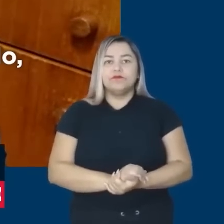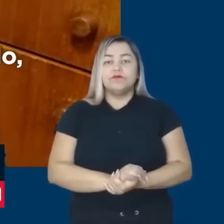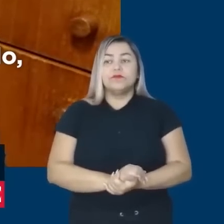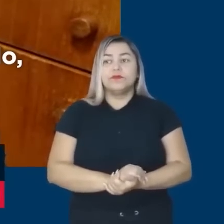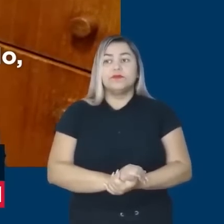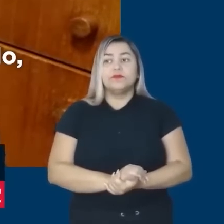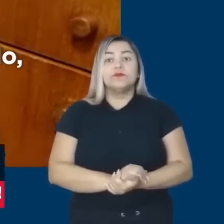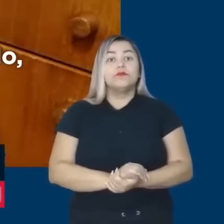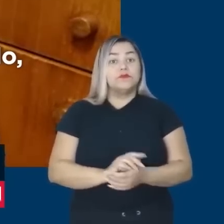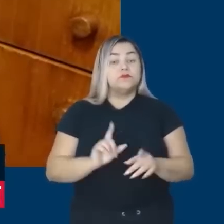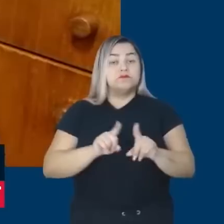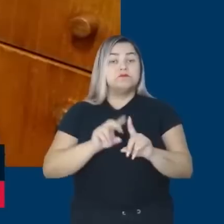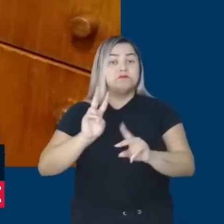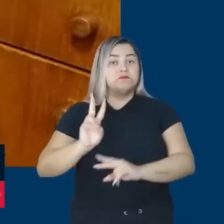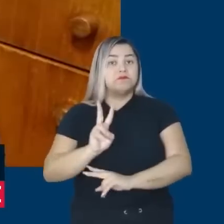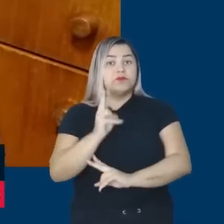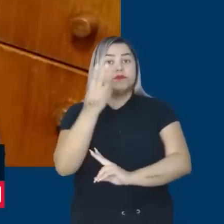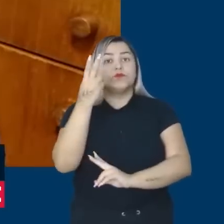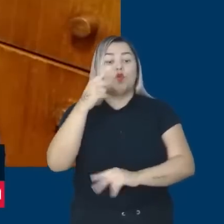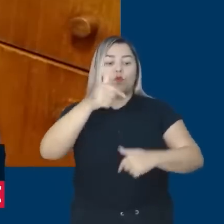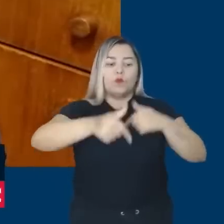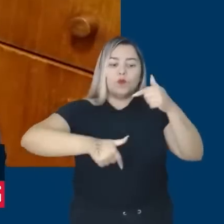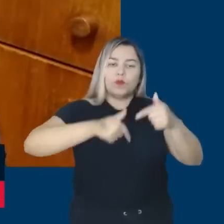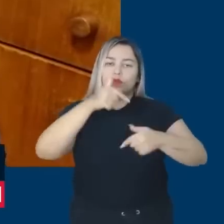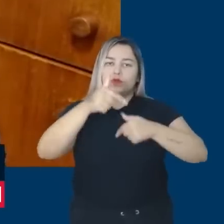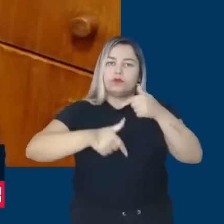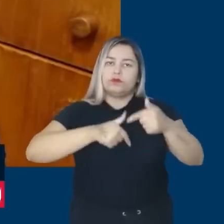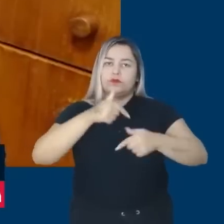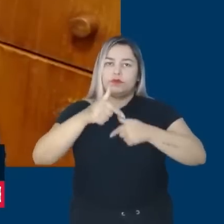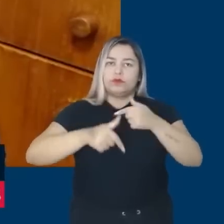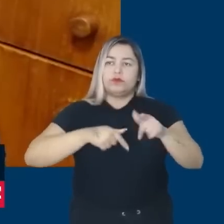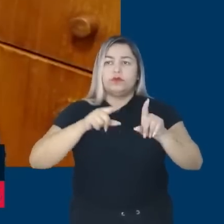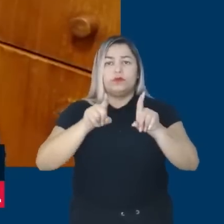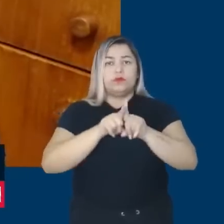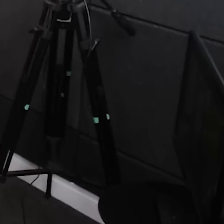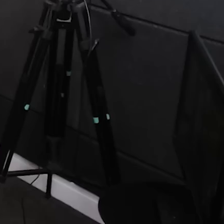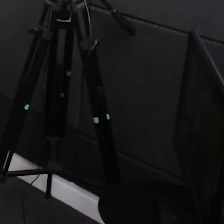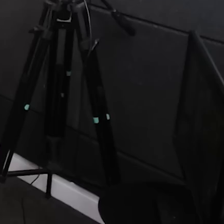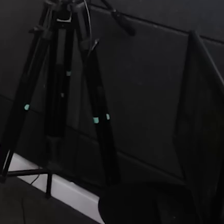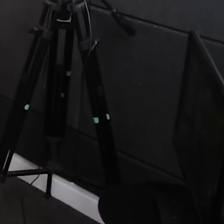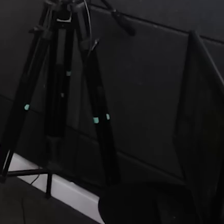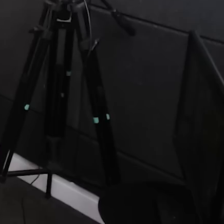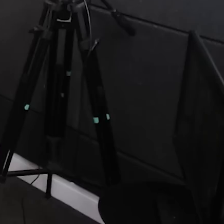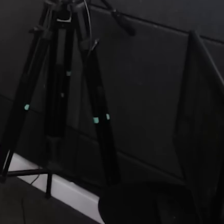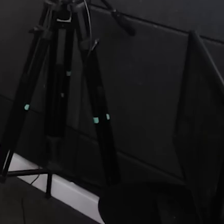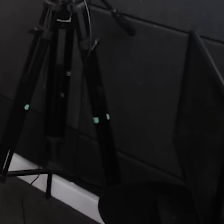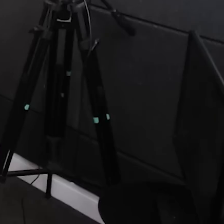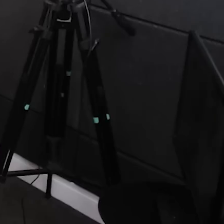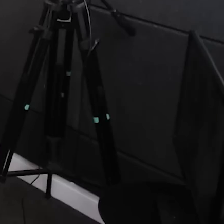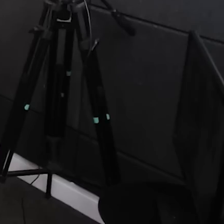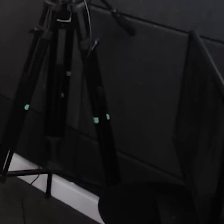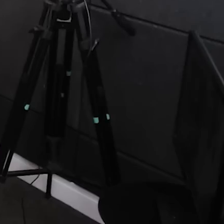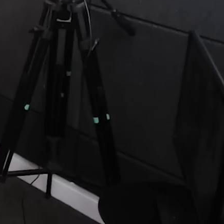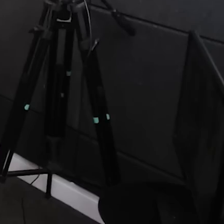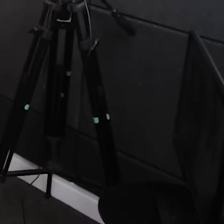sendo valorizado como um trabalho e ainda penalizado na questão tributária.